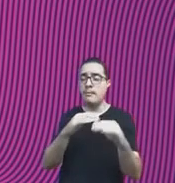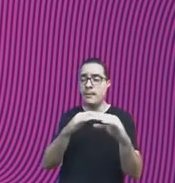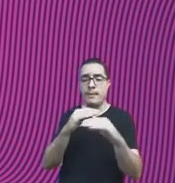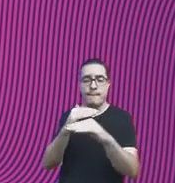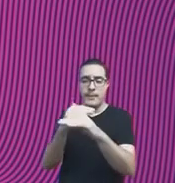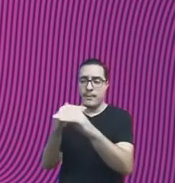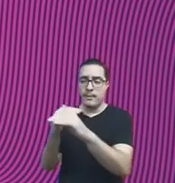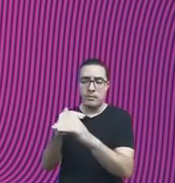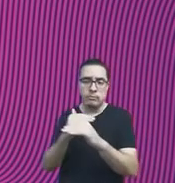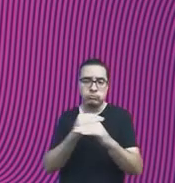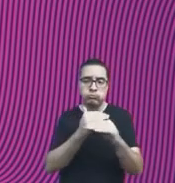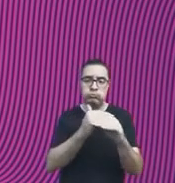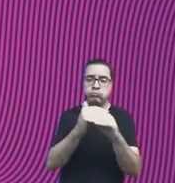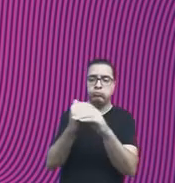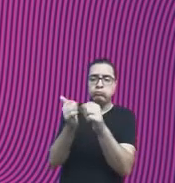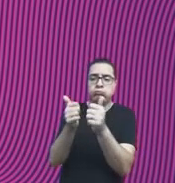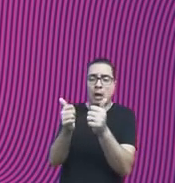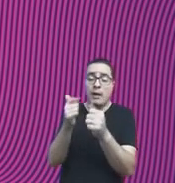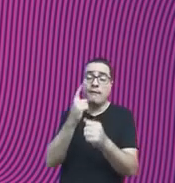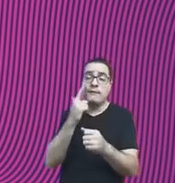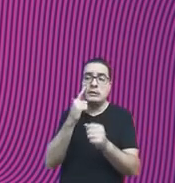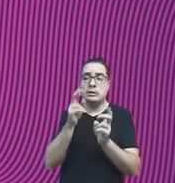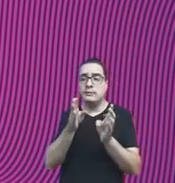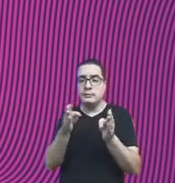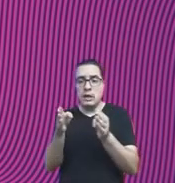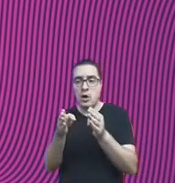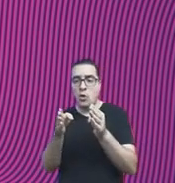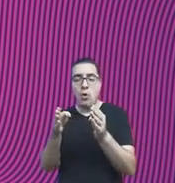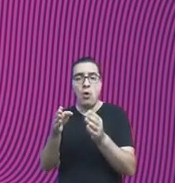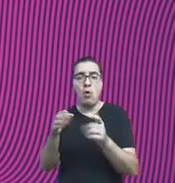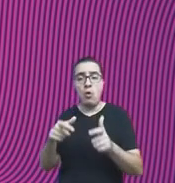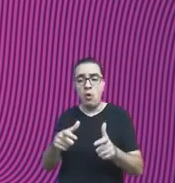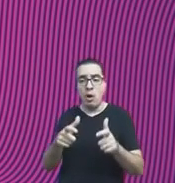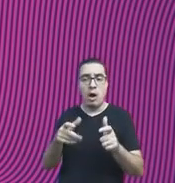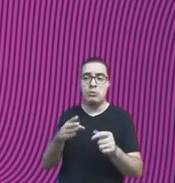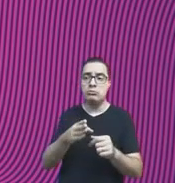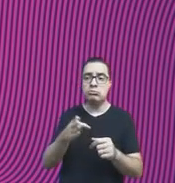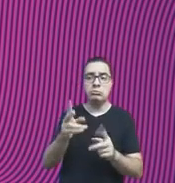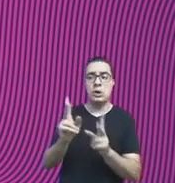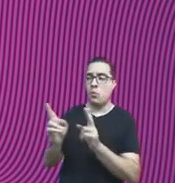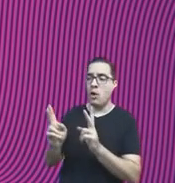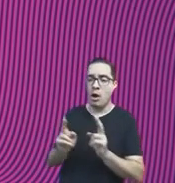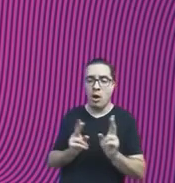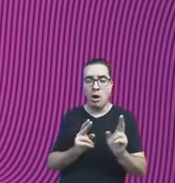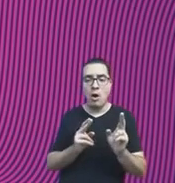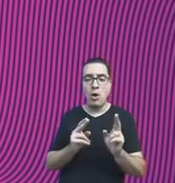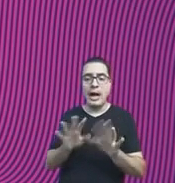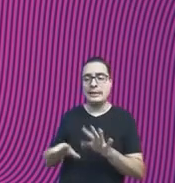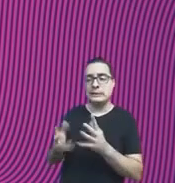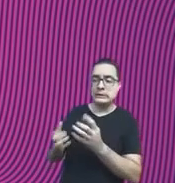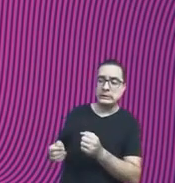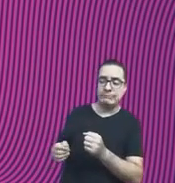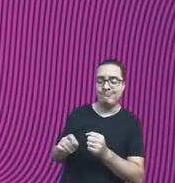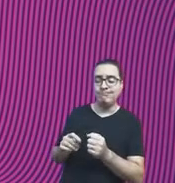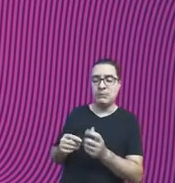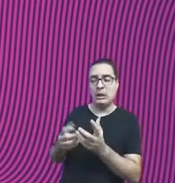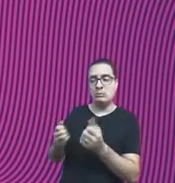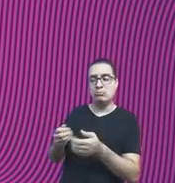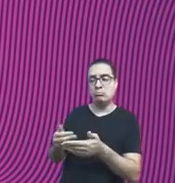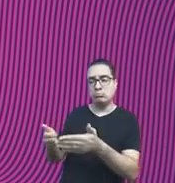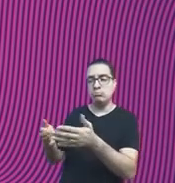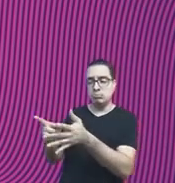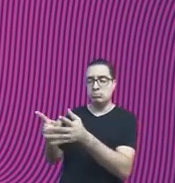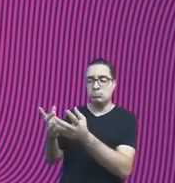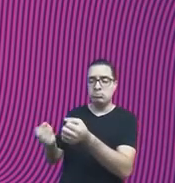gerar uma visão para chegar no mesmo lugar, saber fazer concessões de parte a parte. Não é um exercício fácil, tá? Quem